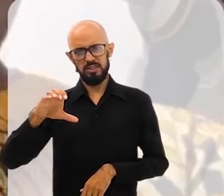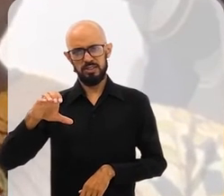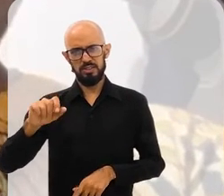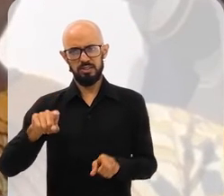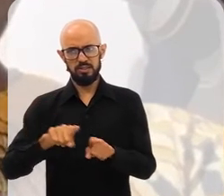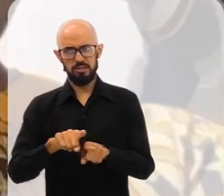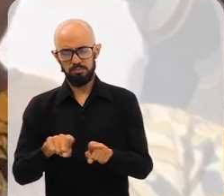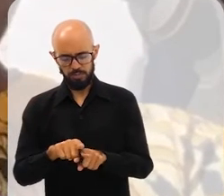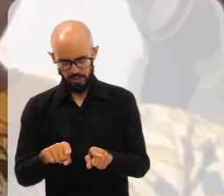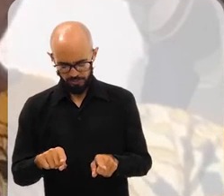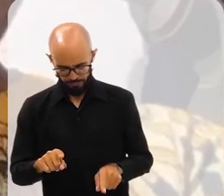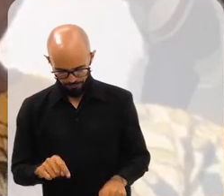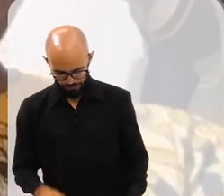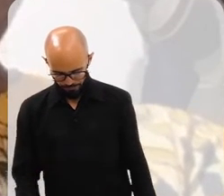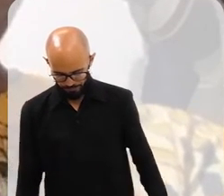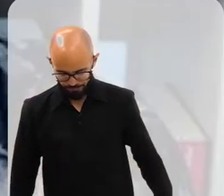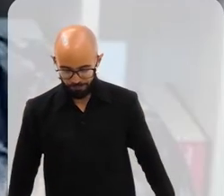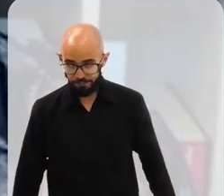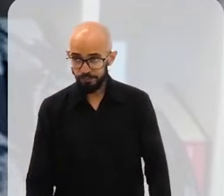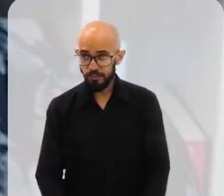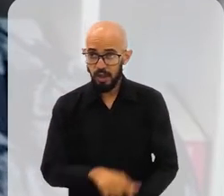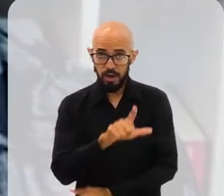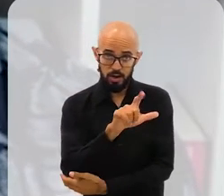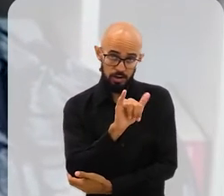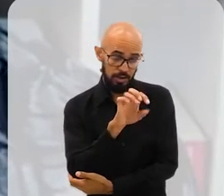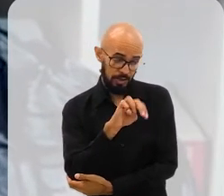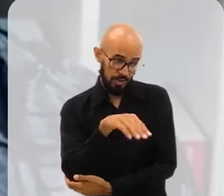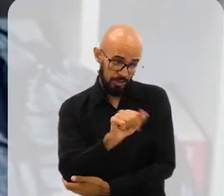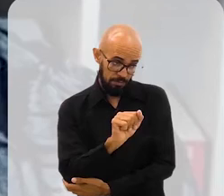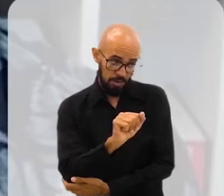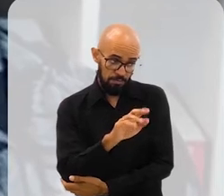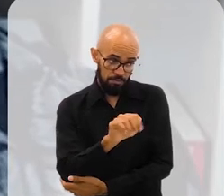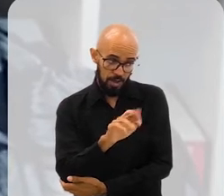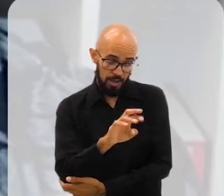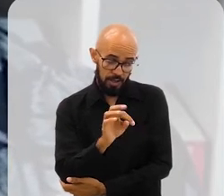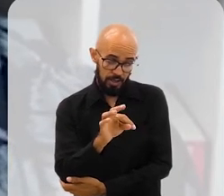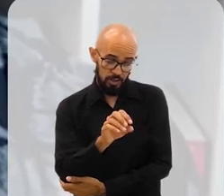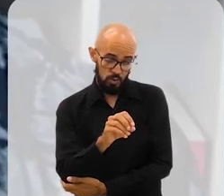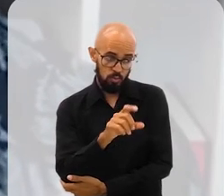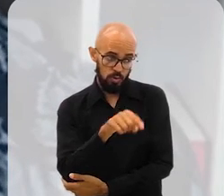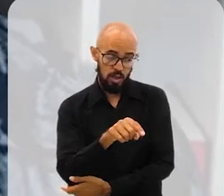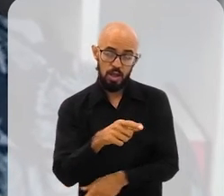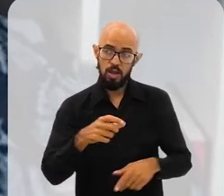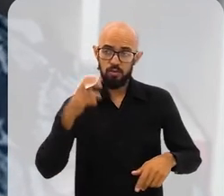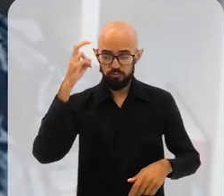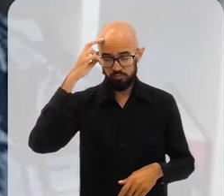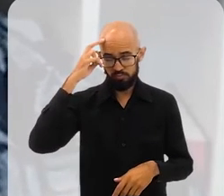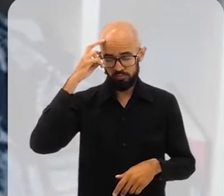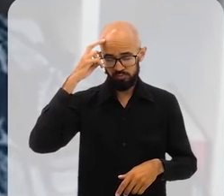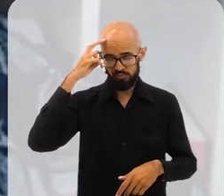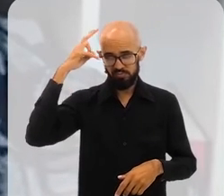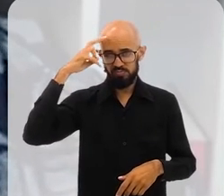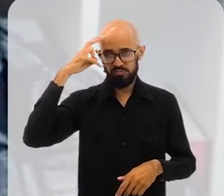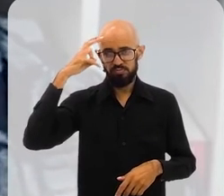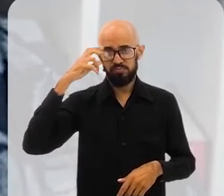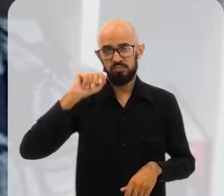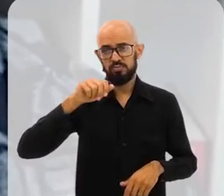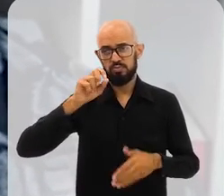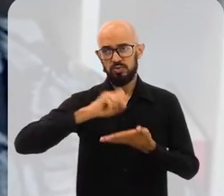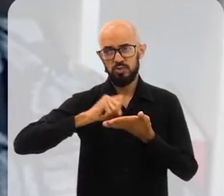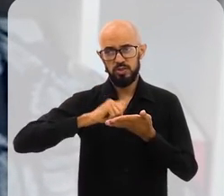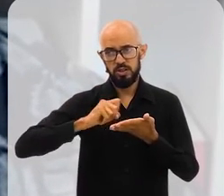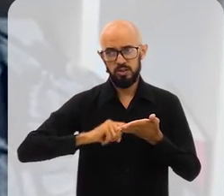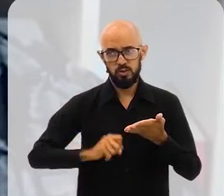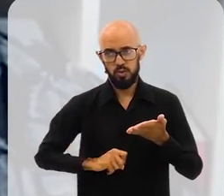tempo bastante já o limão e Lima Barreto exatamente um intelectual